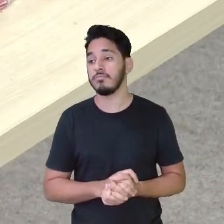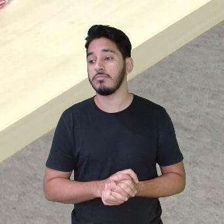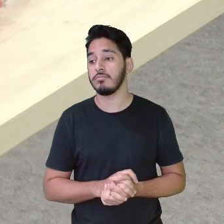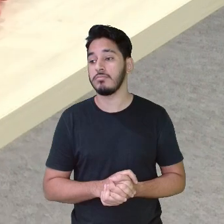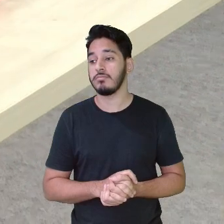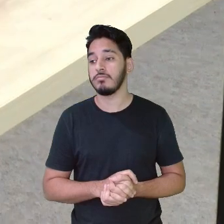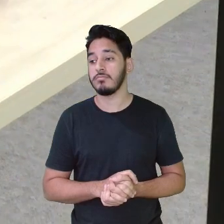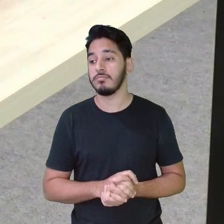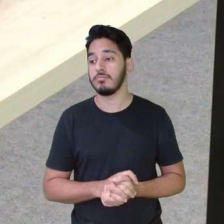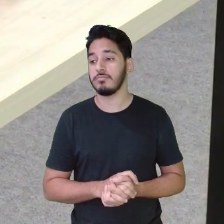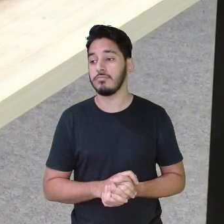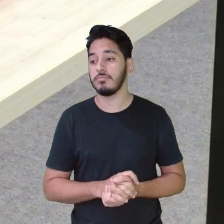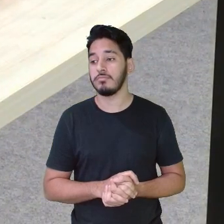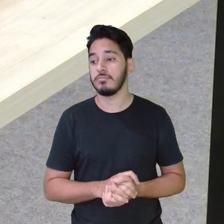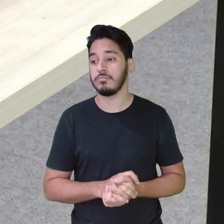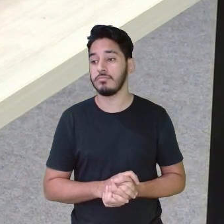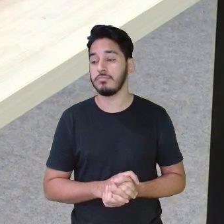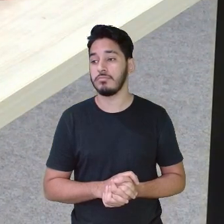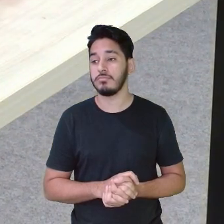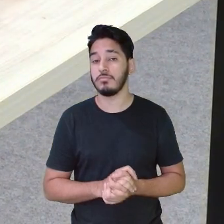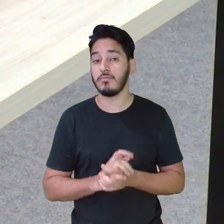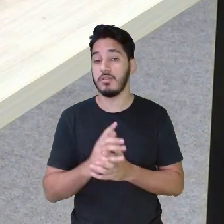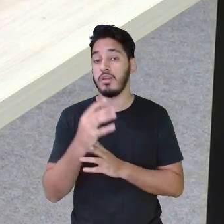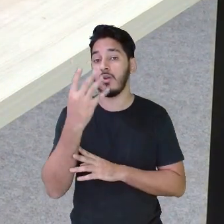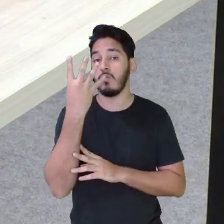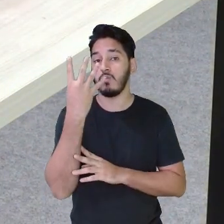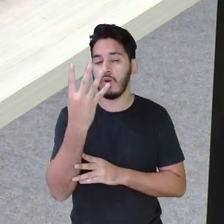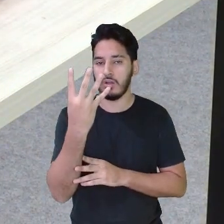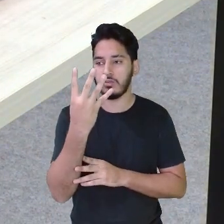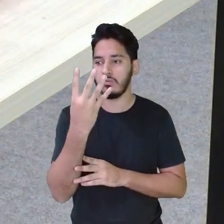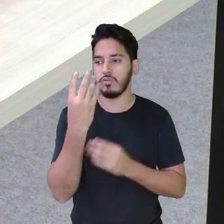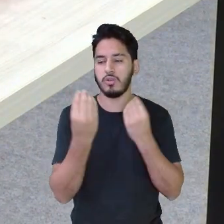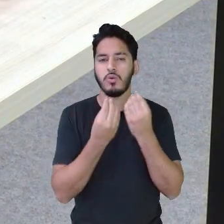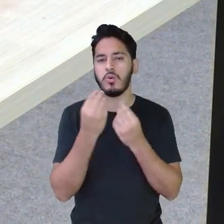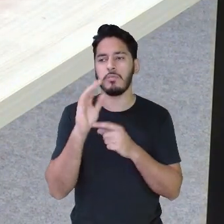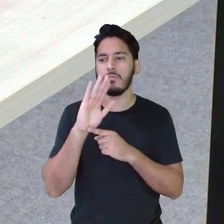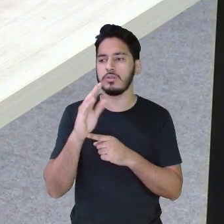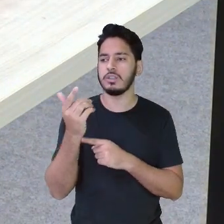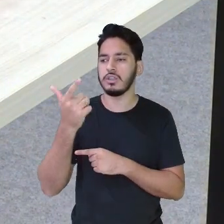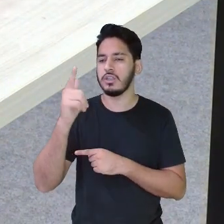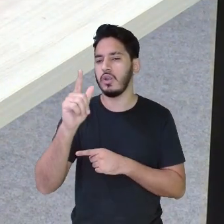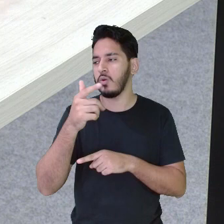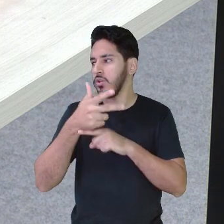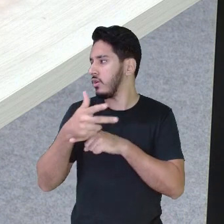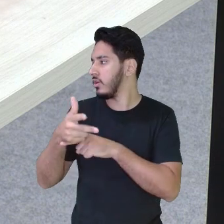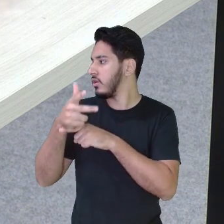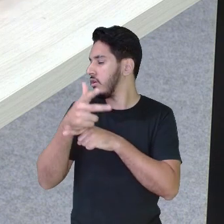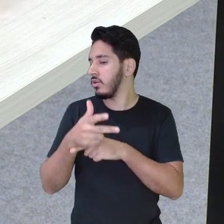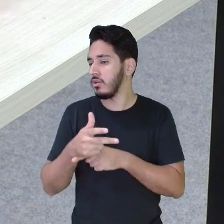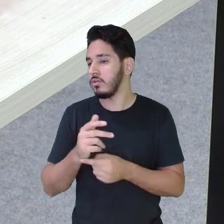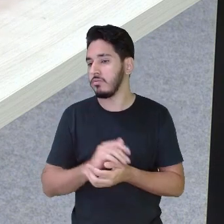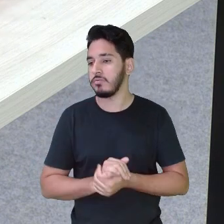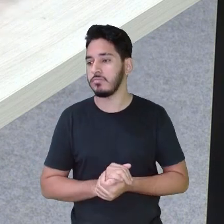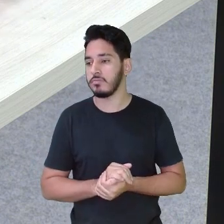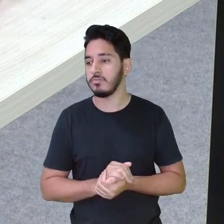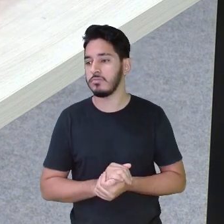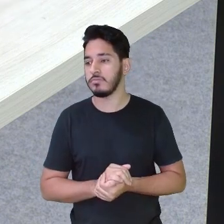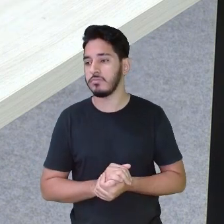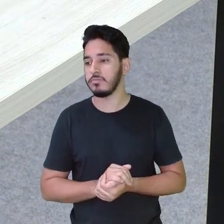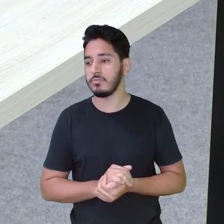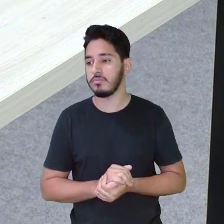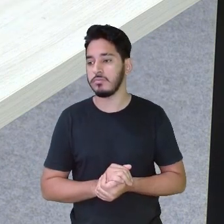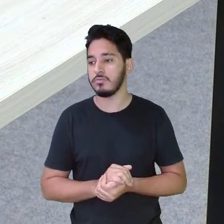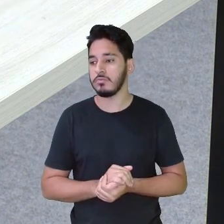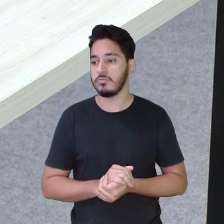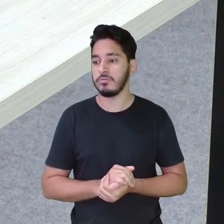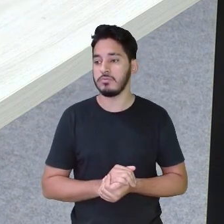Maria comeu. Olha, 4 partes. Eu não tenho como mostrar na outra câmera, senão vai cair no chão. Deixa eu ver se eu